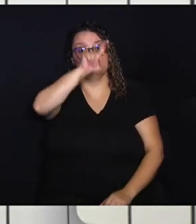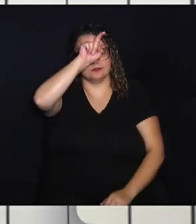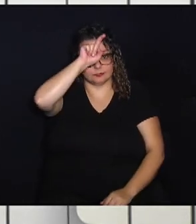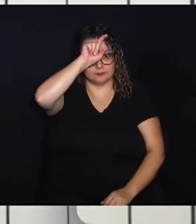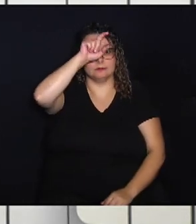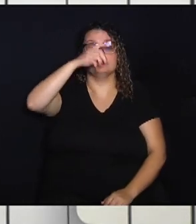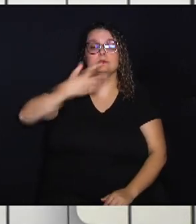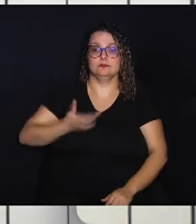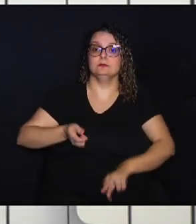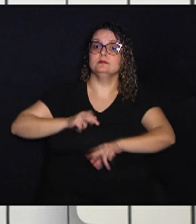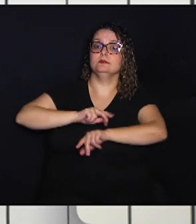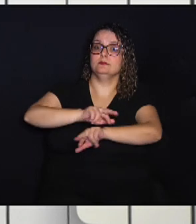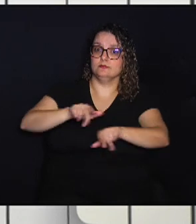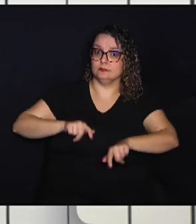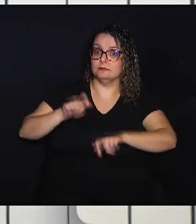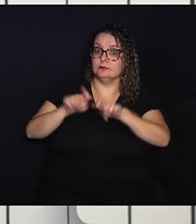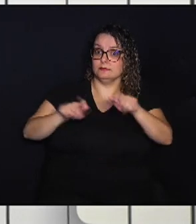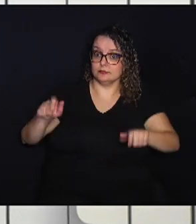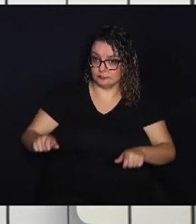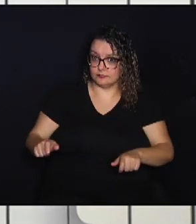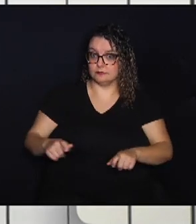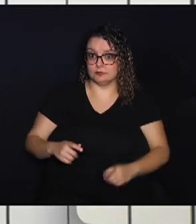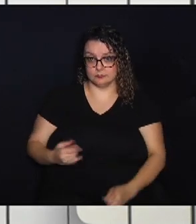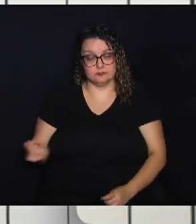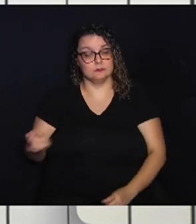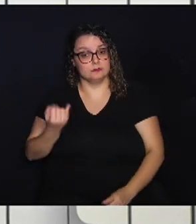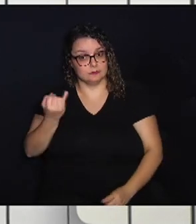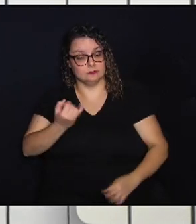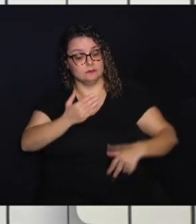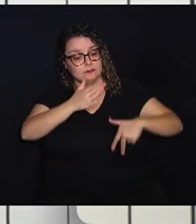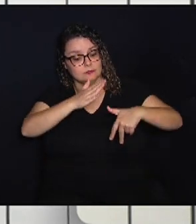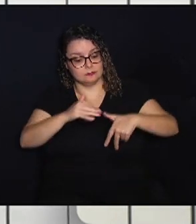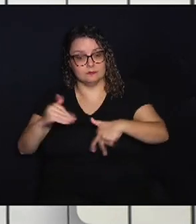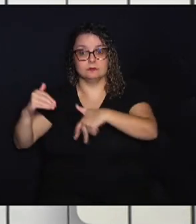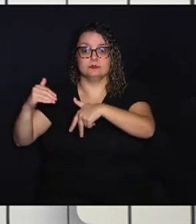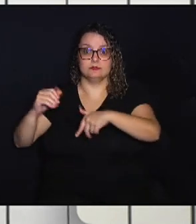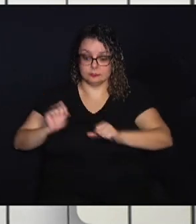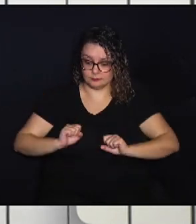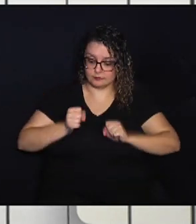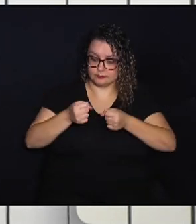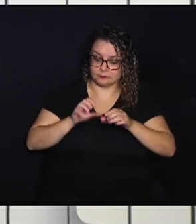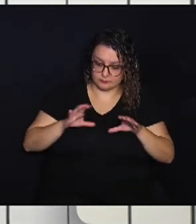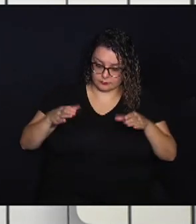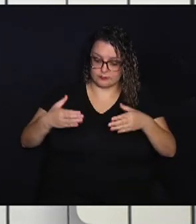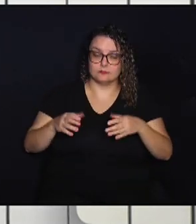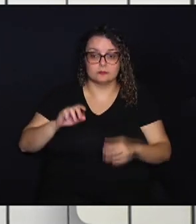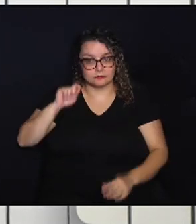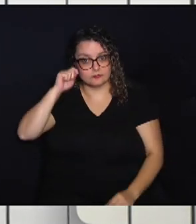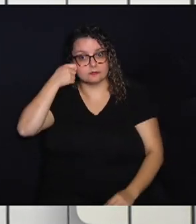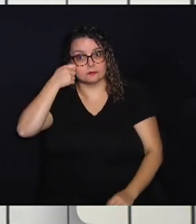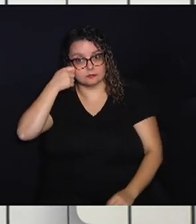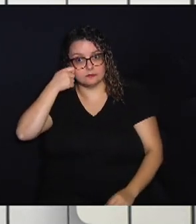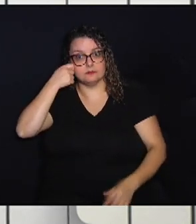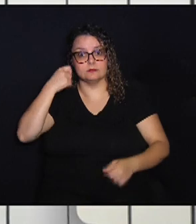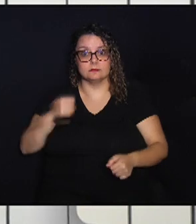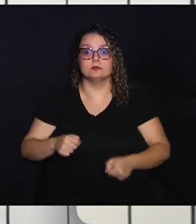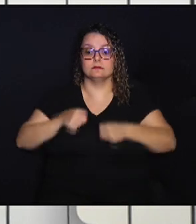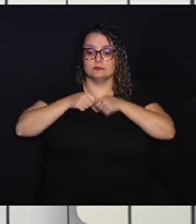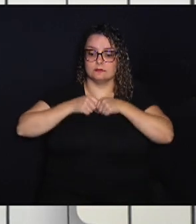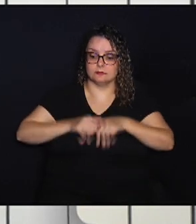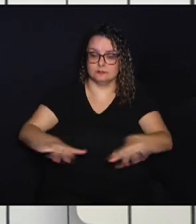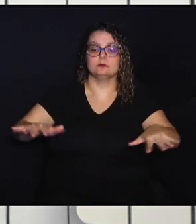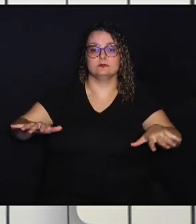Palmares a diversas personalidades que se destacaram na defesa da comunidade negra e difusão da